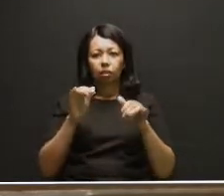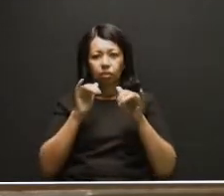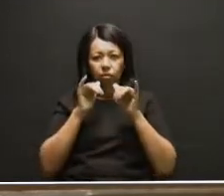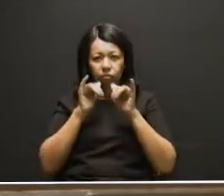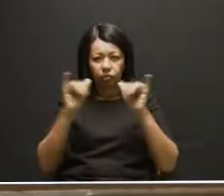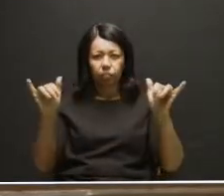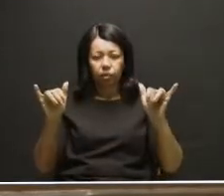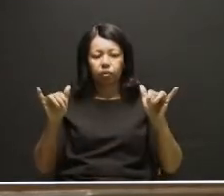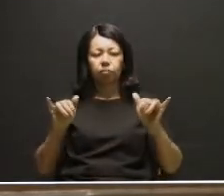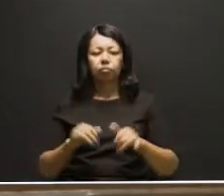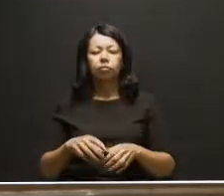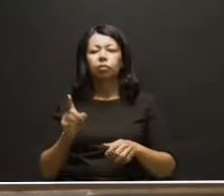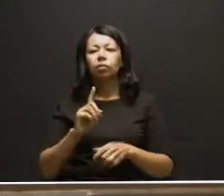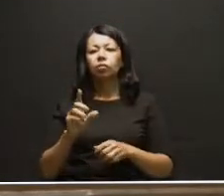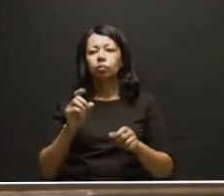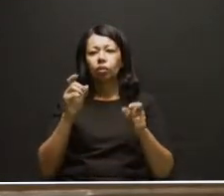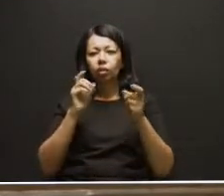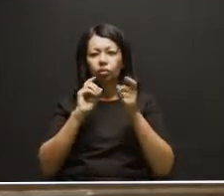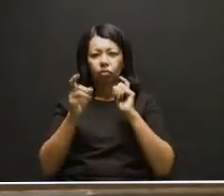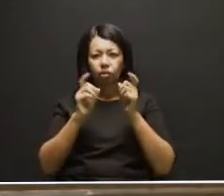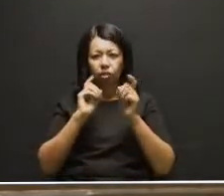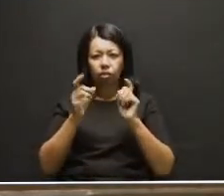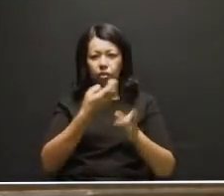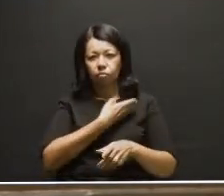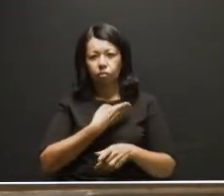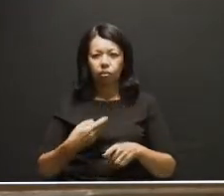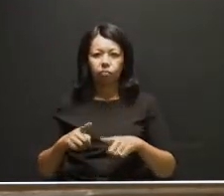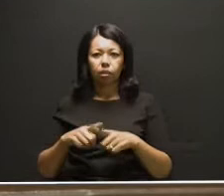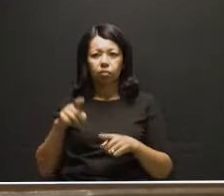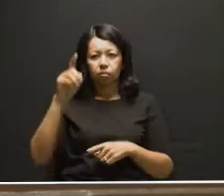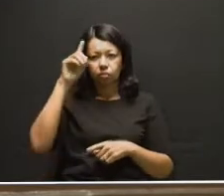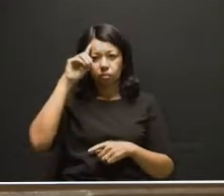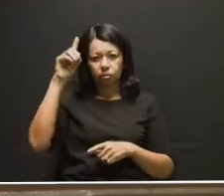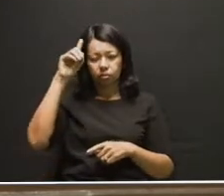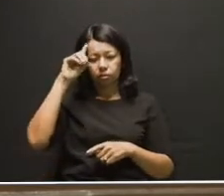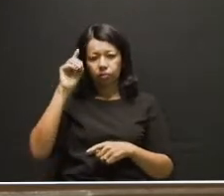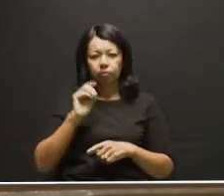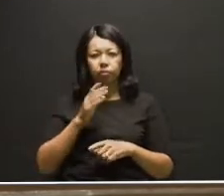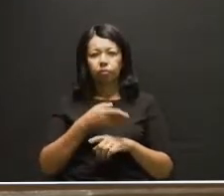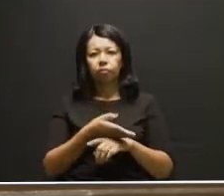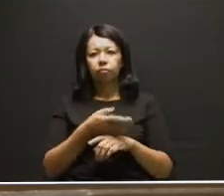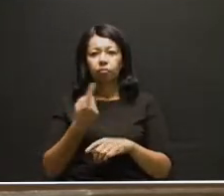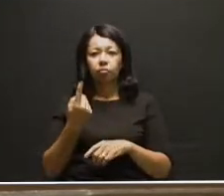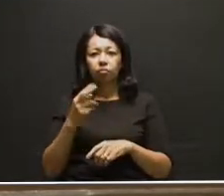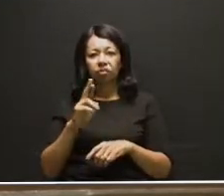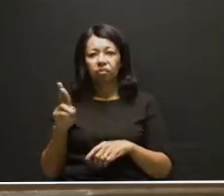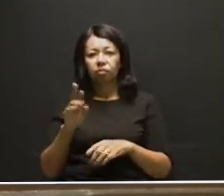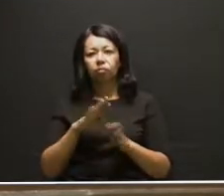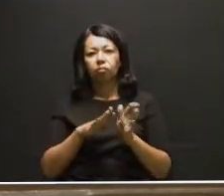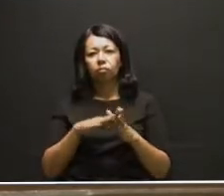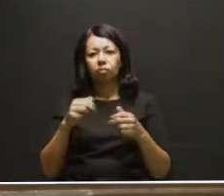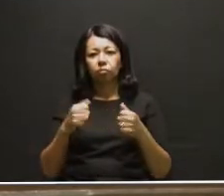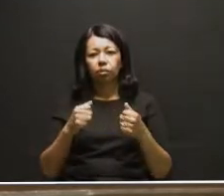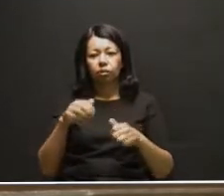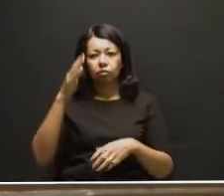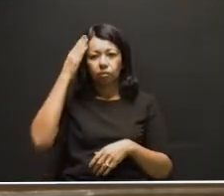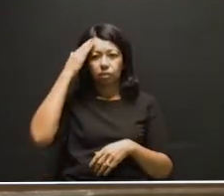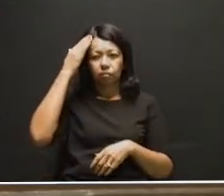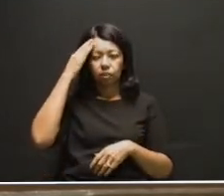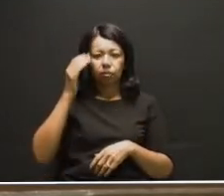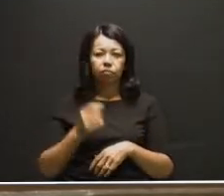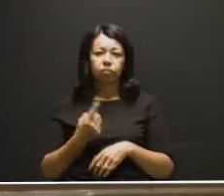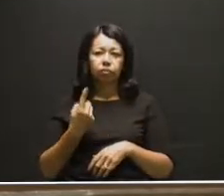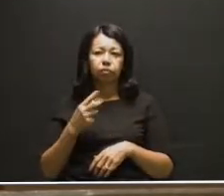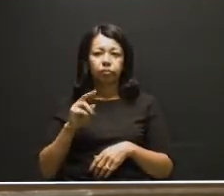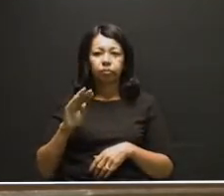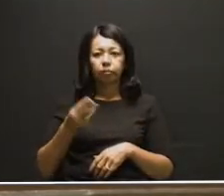a audiências públicas e sim o dia a dia se entre r$1 todos têm que saber se entre 1